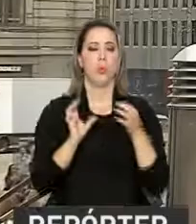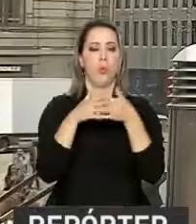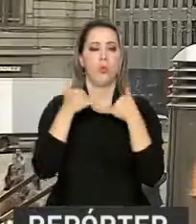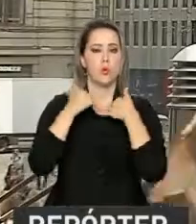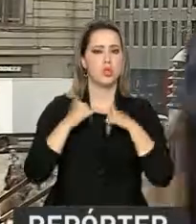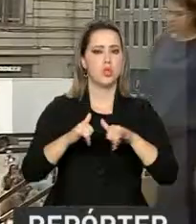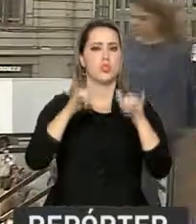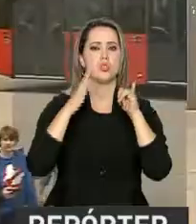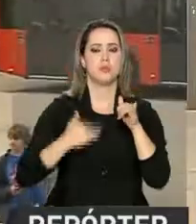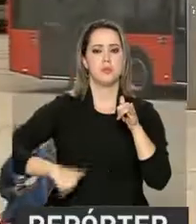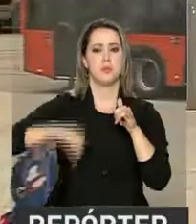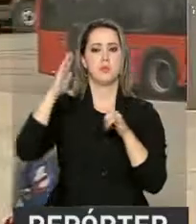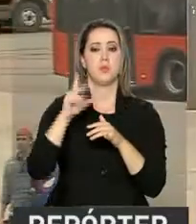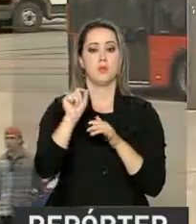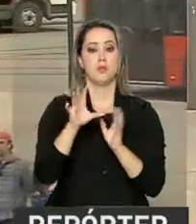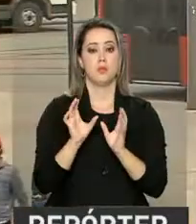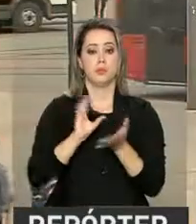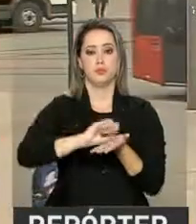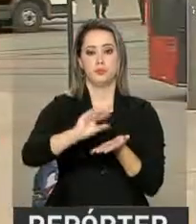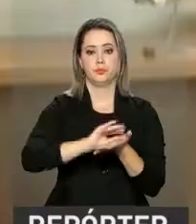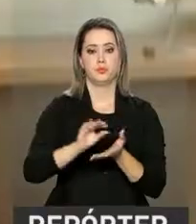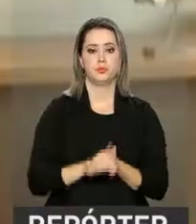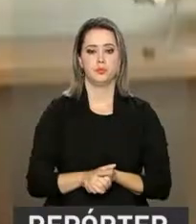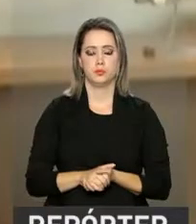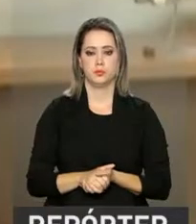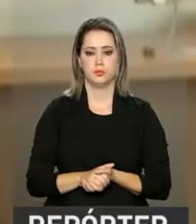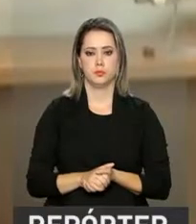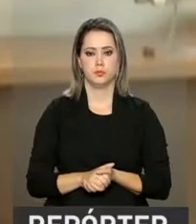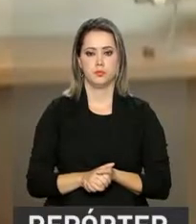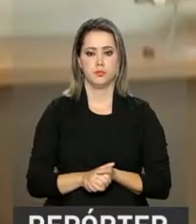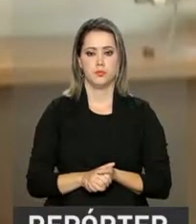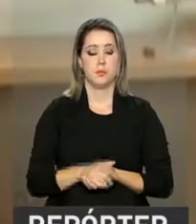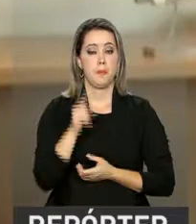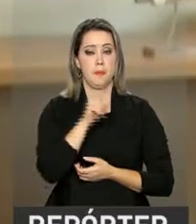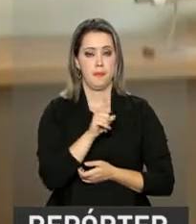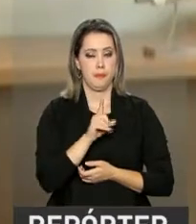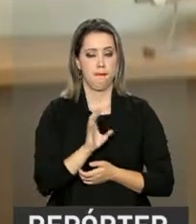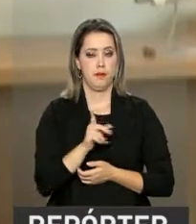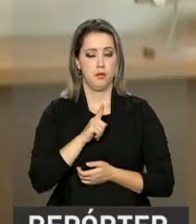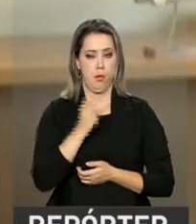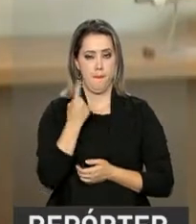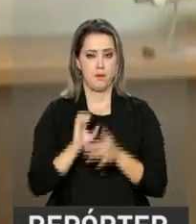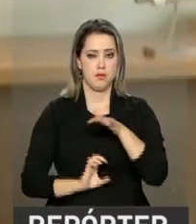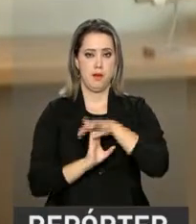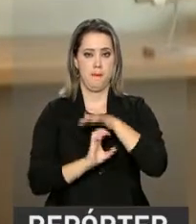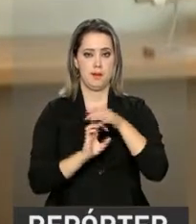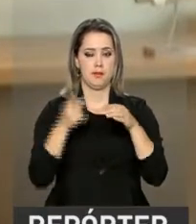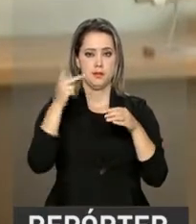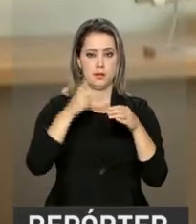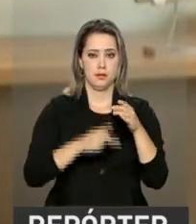energético concentra esses investimentos a statoil que a grande empresa de exploração de petróleo